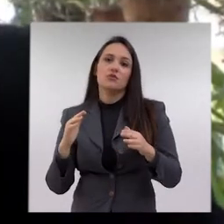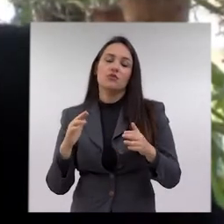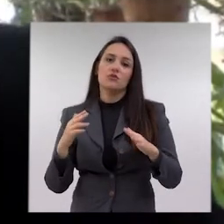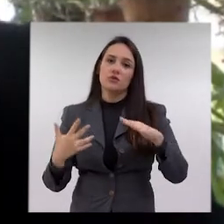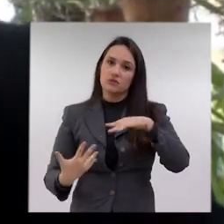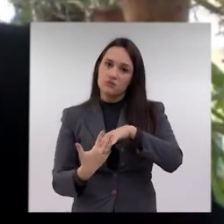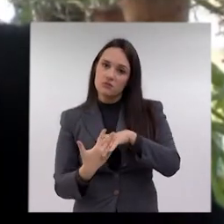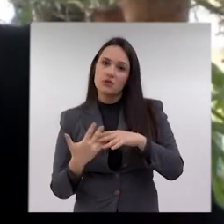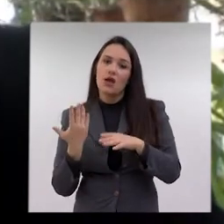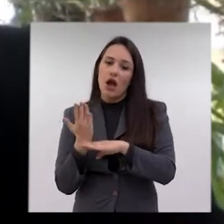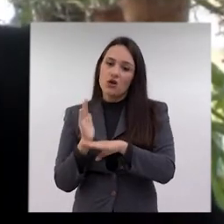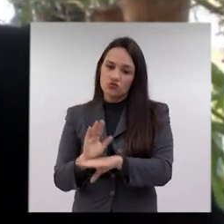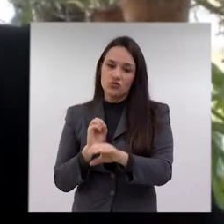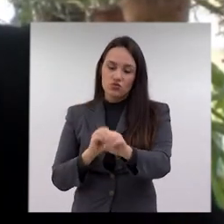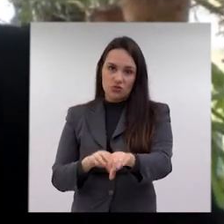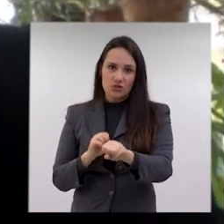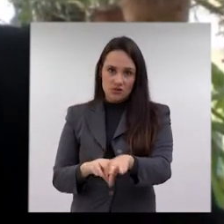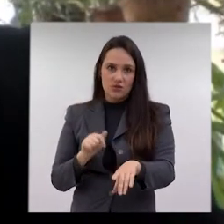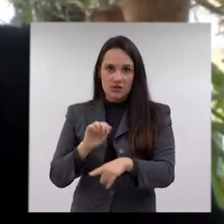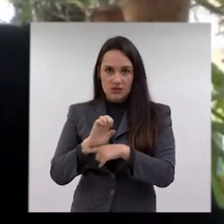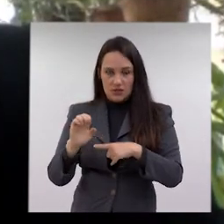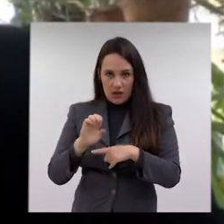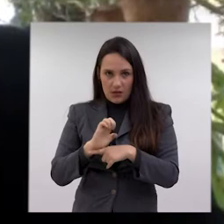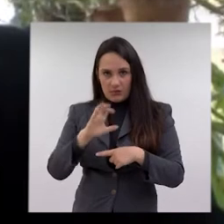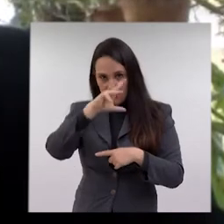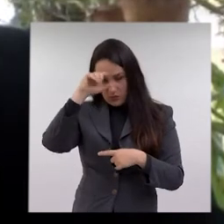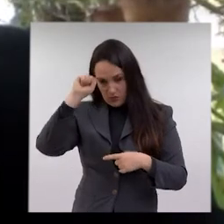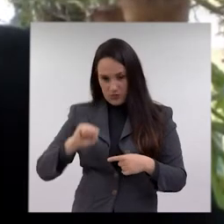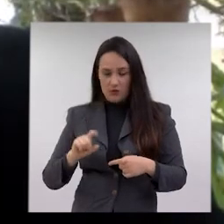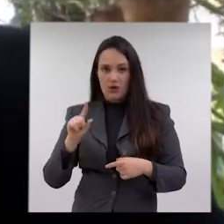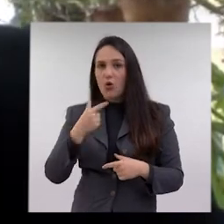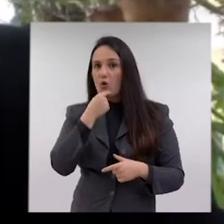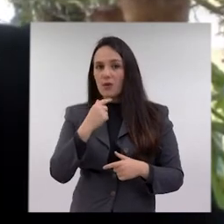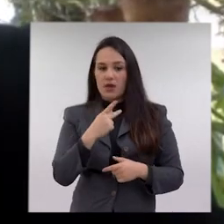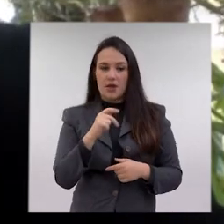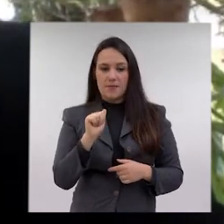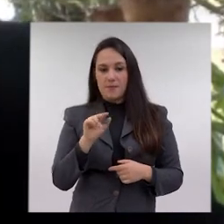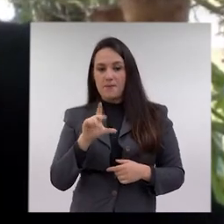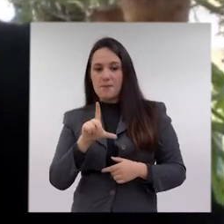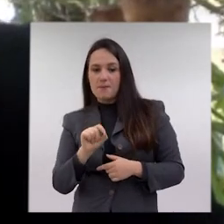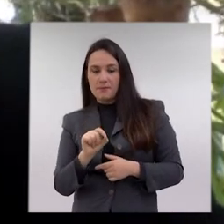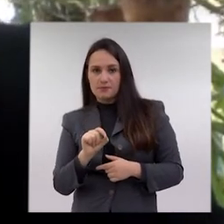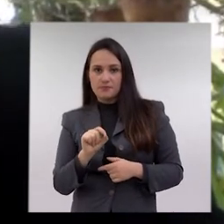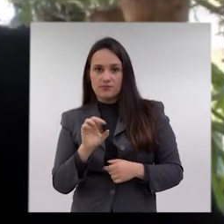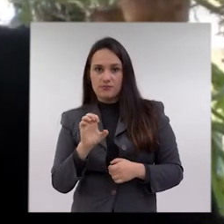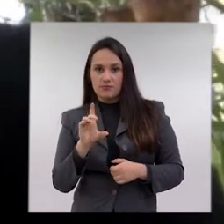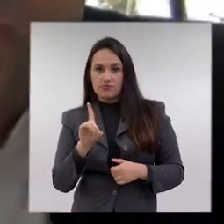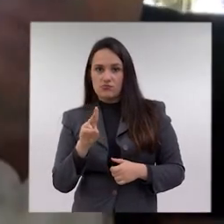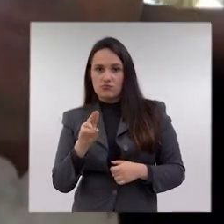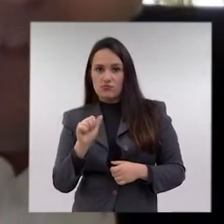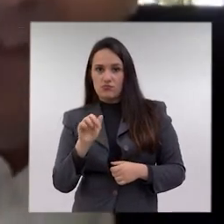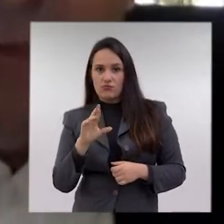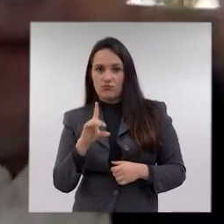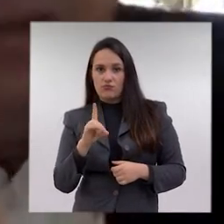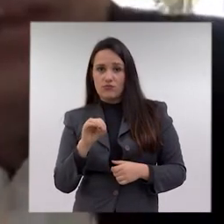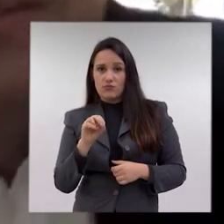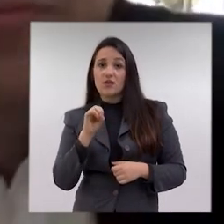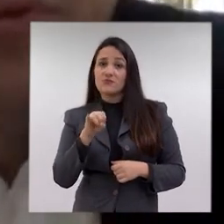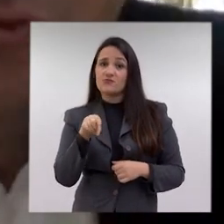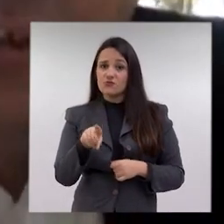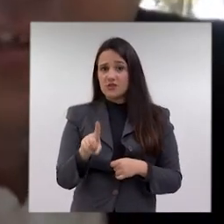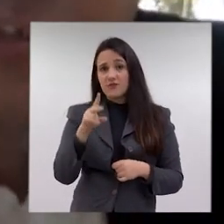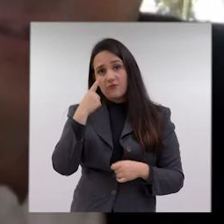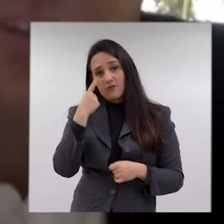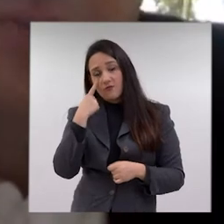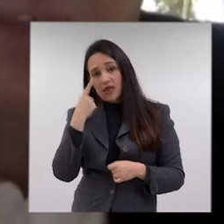universidade e que estão contribuindo com a educação do Mato Grosso do Sul. O Paulo Eduardo Teodoro, se você fazer um ranking